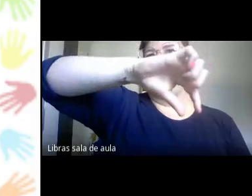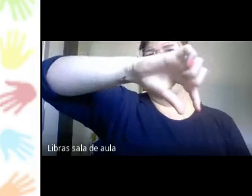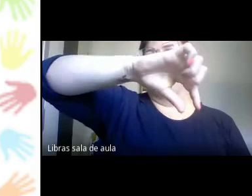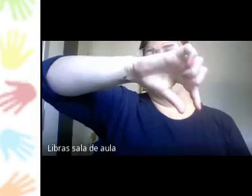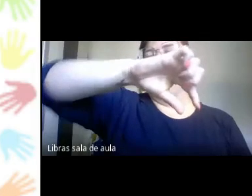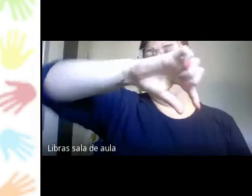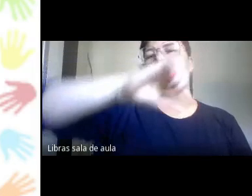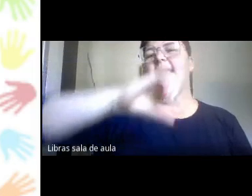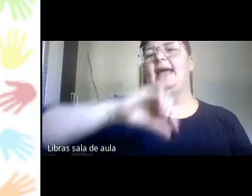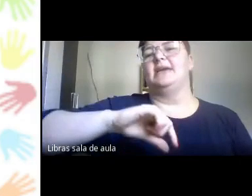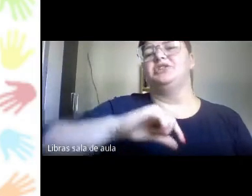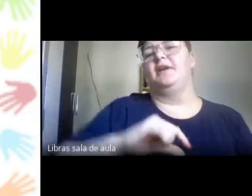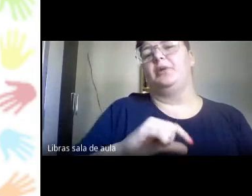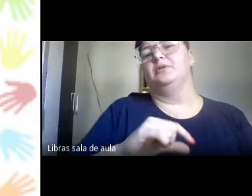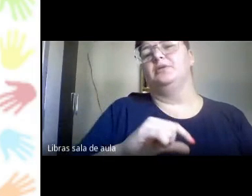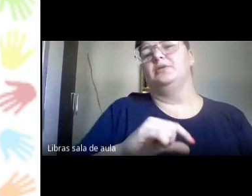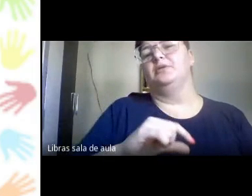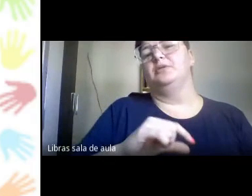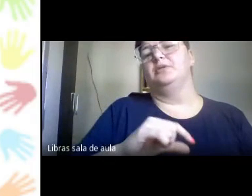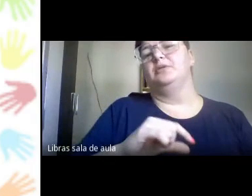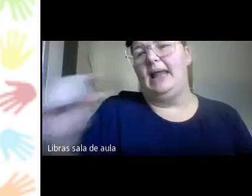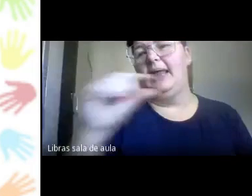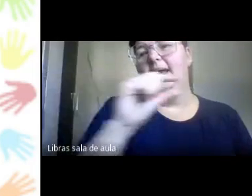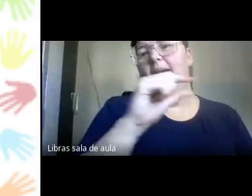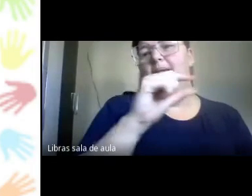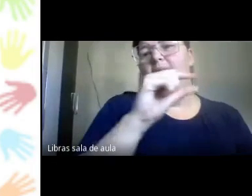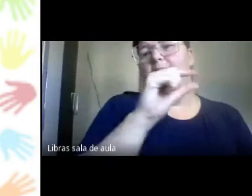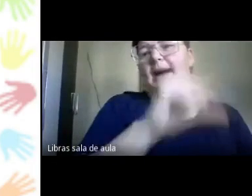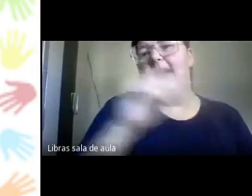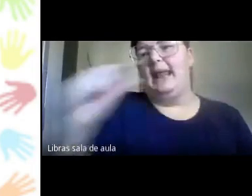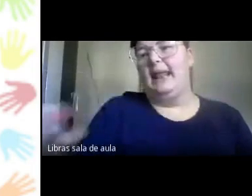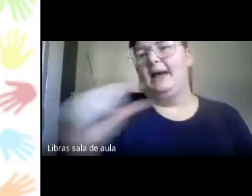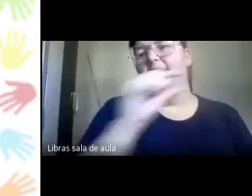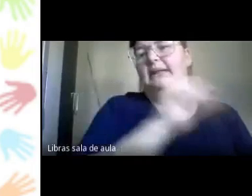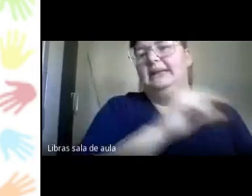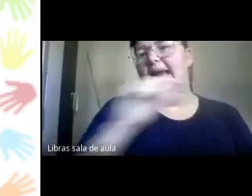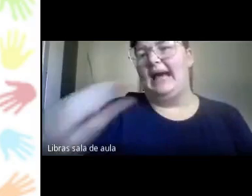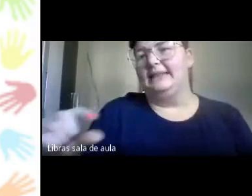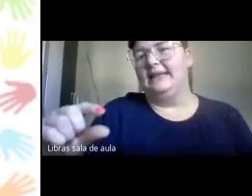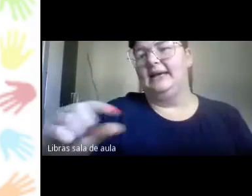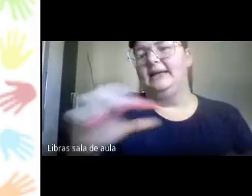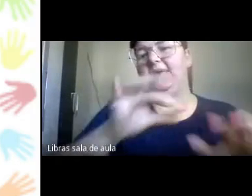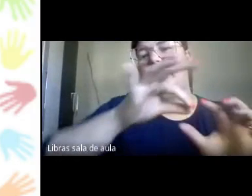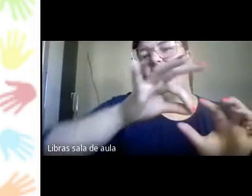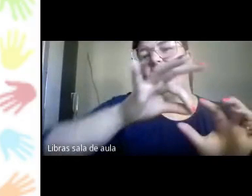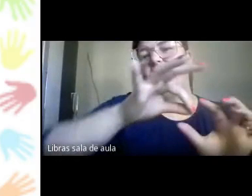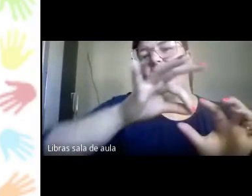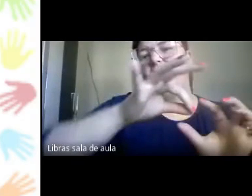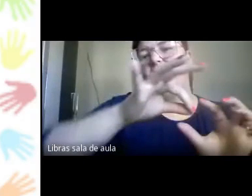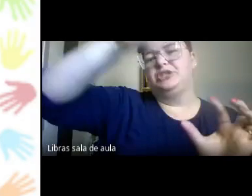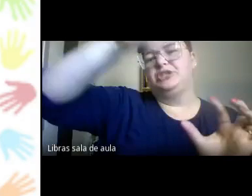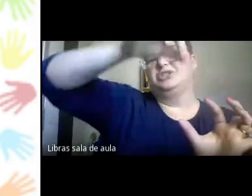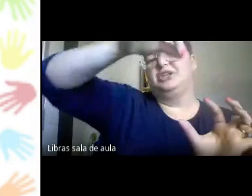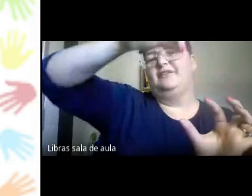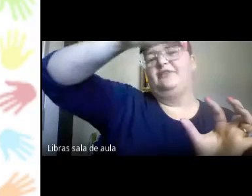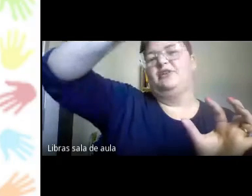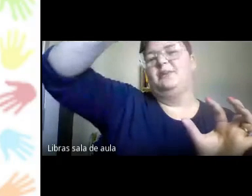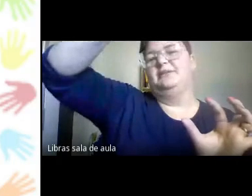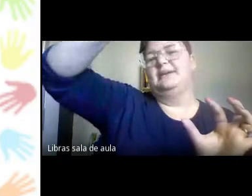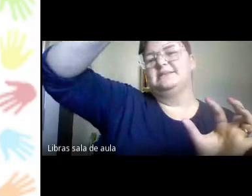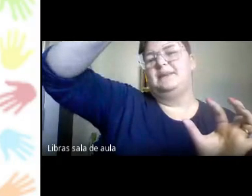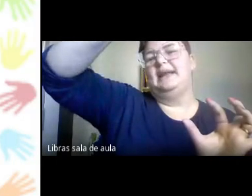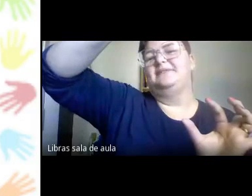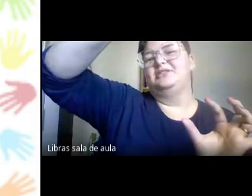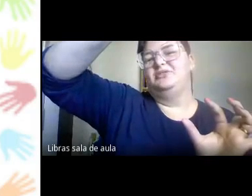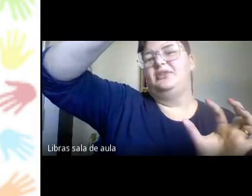L, e aí a gente vai conseguir formar mala, bala, lata, e aí puxando a tarjinha vai